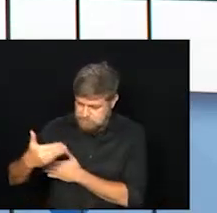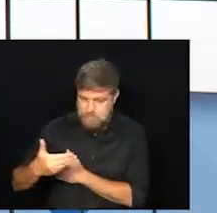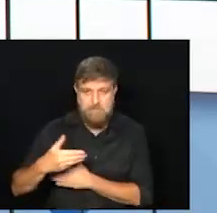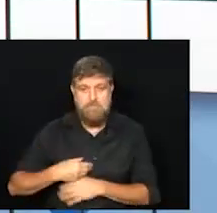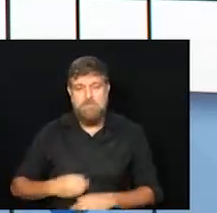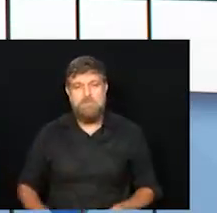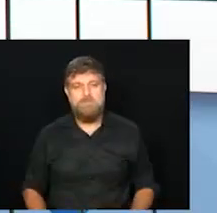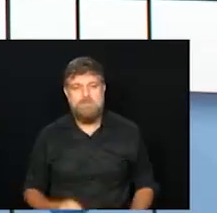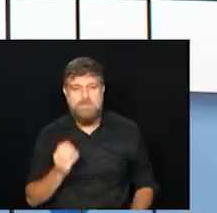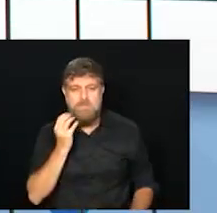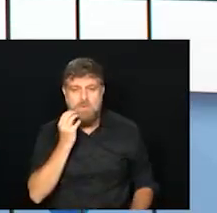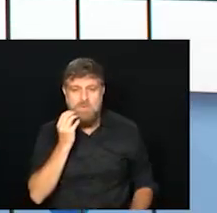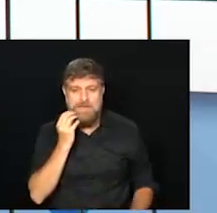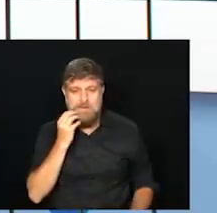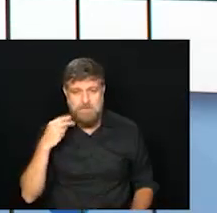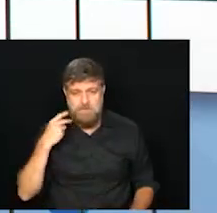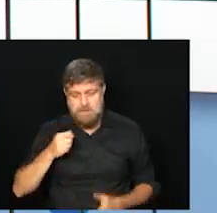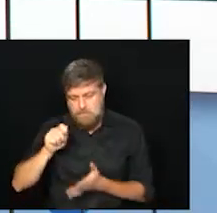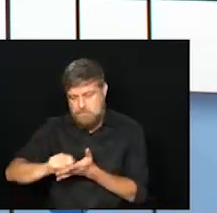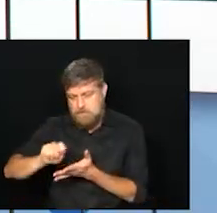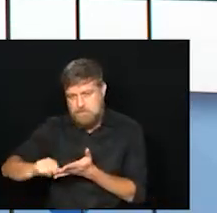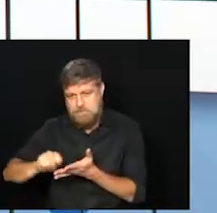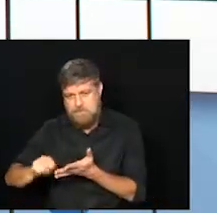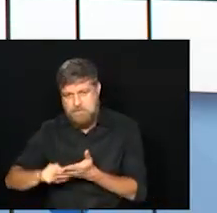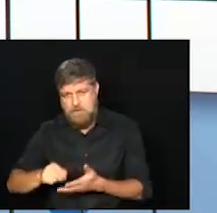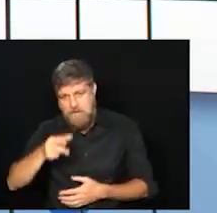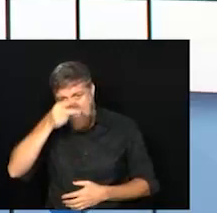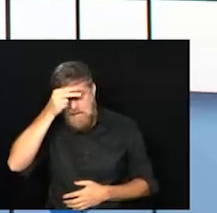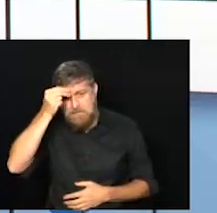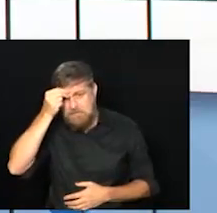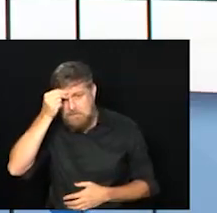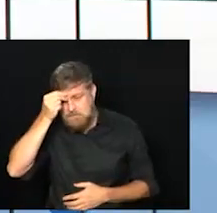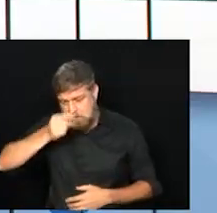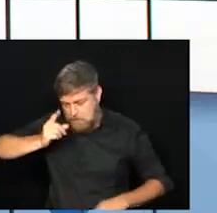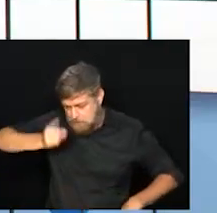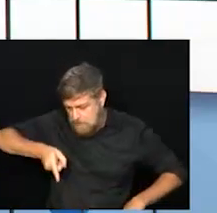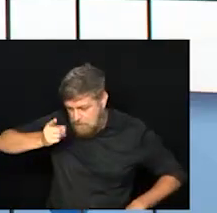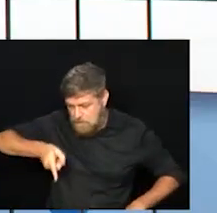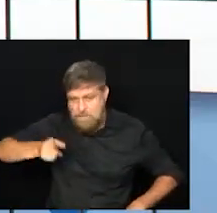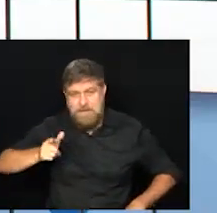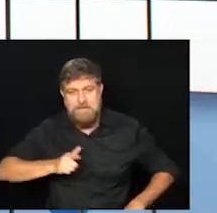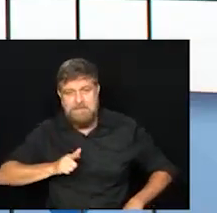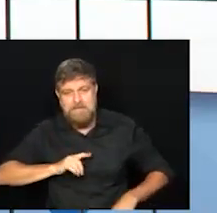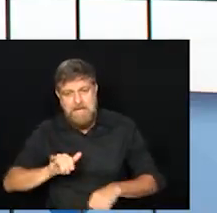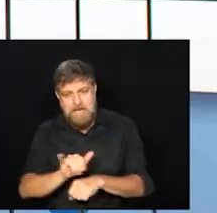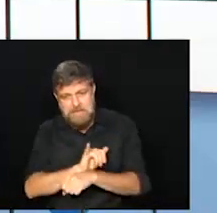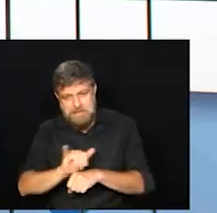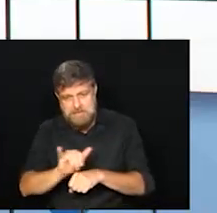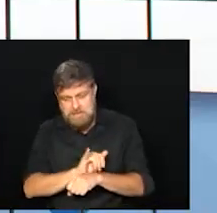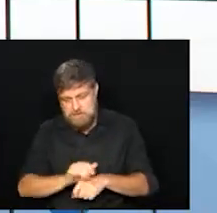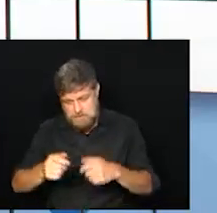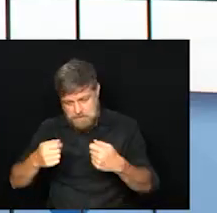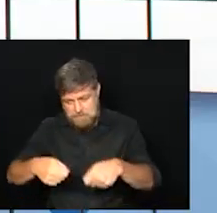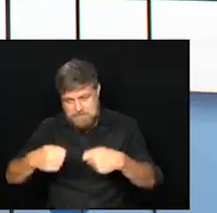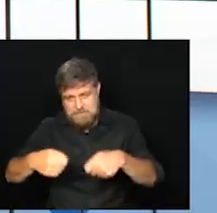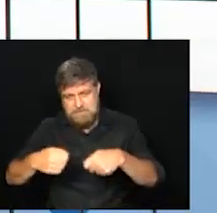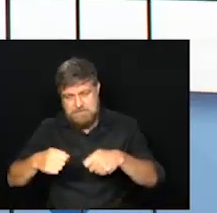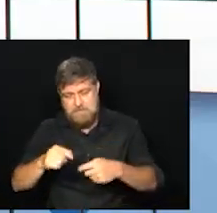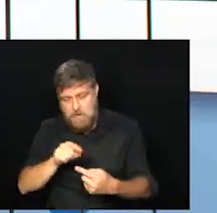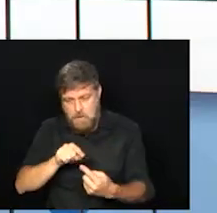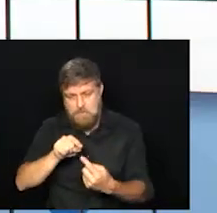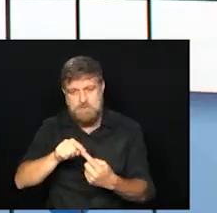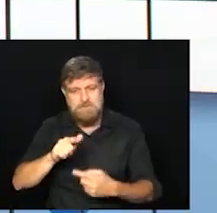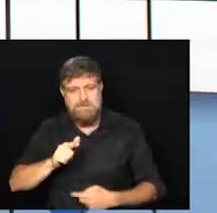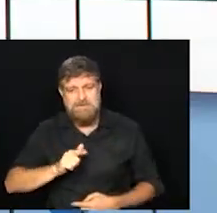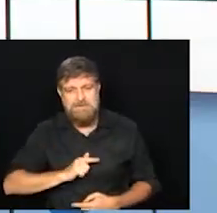uma indicação demandando à prefeitura para que determine as medidas que se fizerem necessárias para que